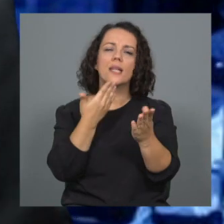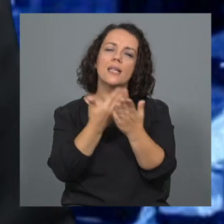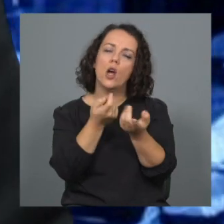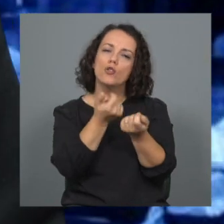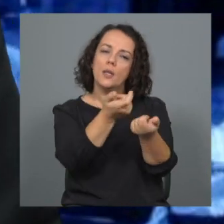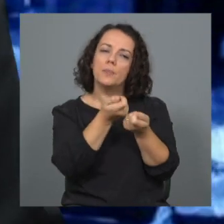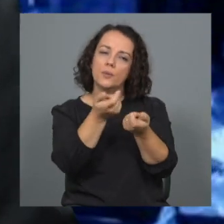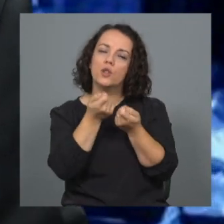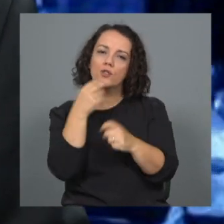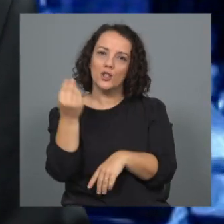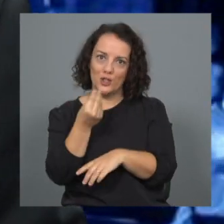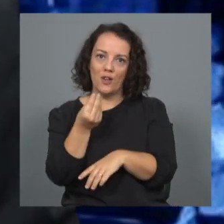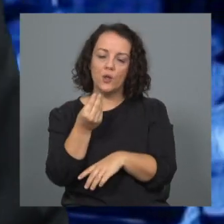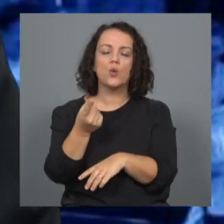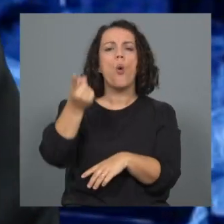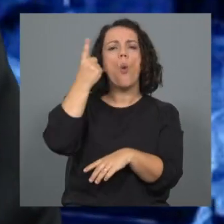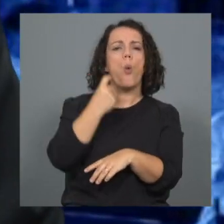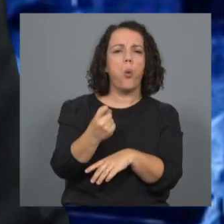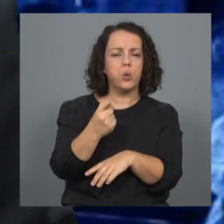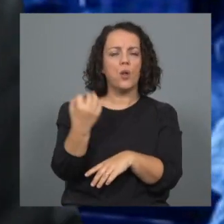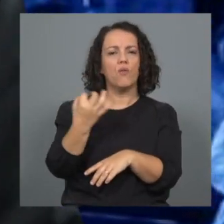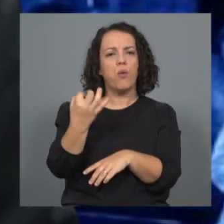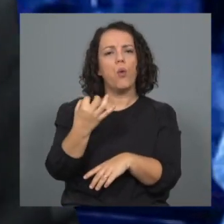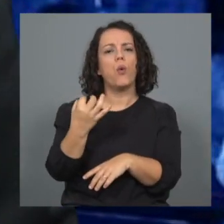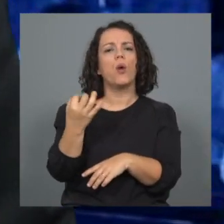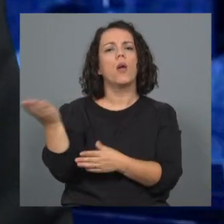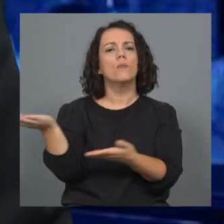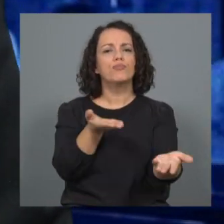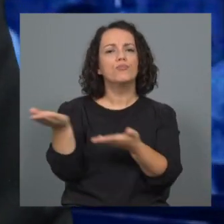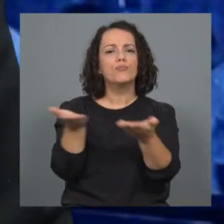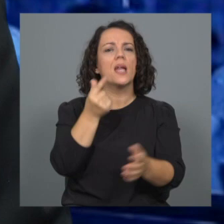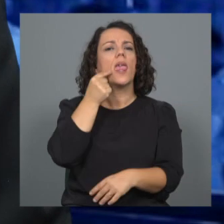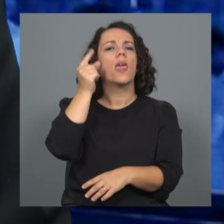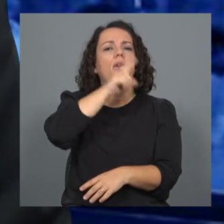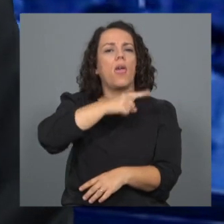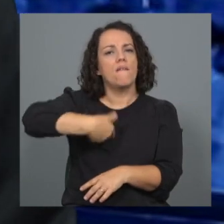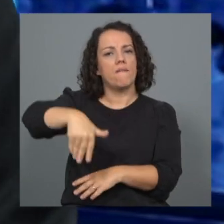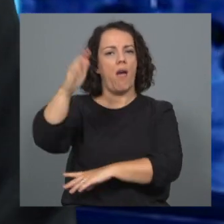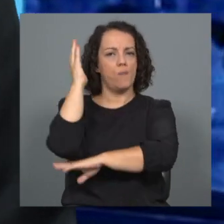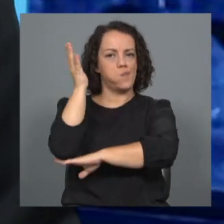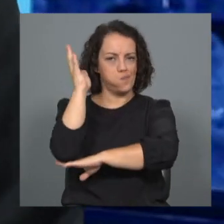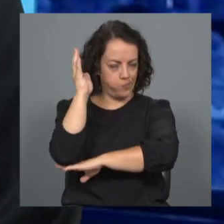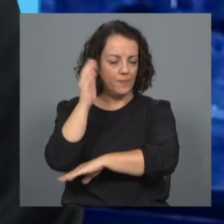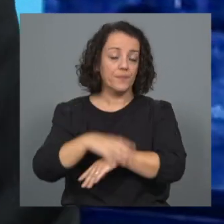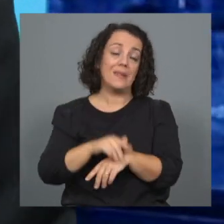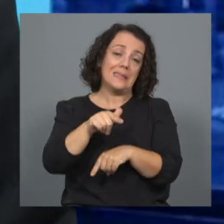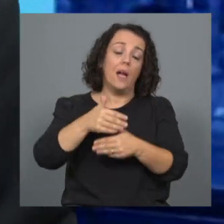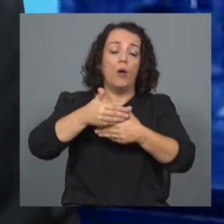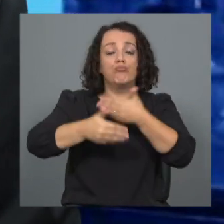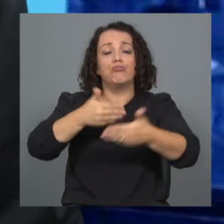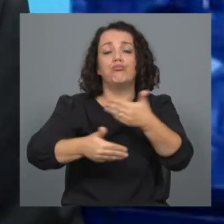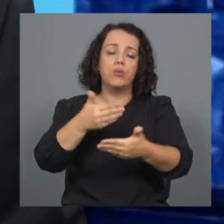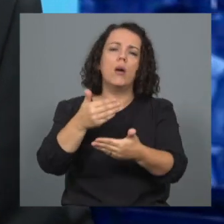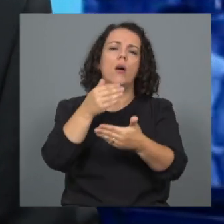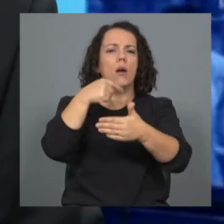Ontem começaram a ser apresentados os vários oradores. portanto, a partir daí também se consegue chegar ao site.